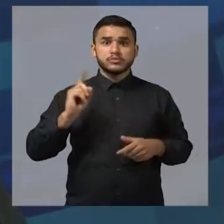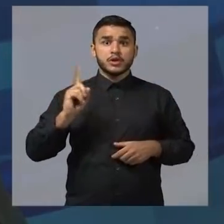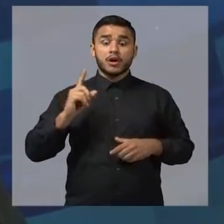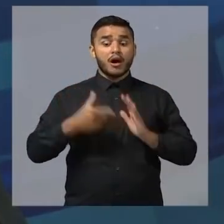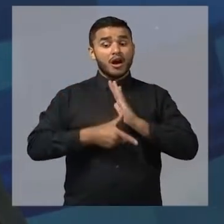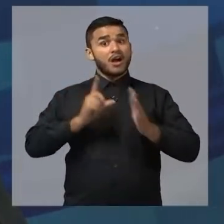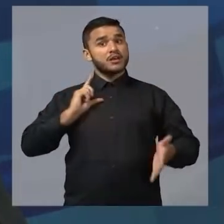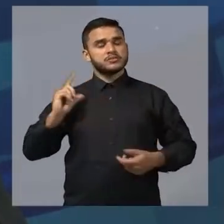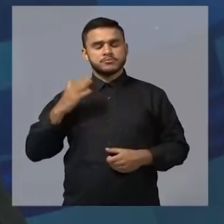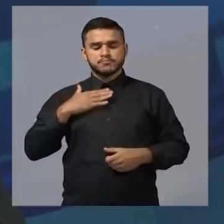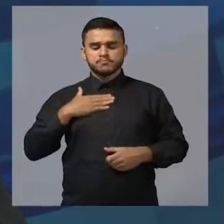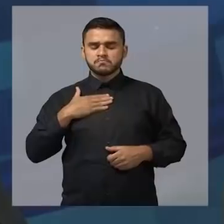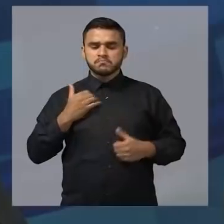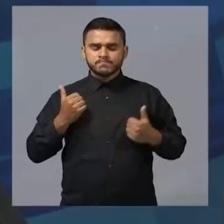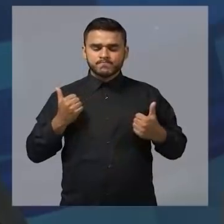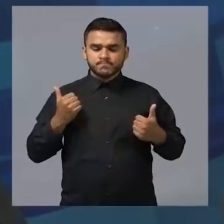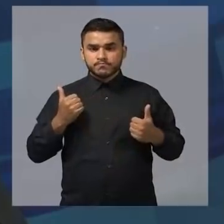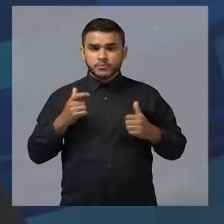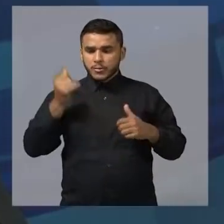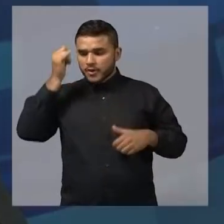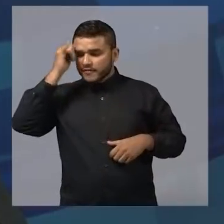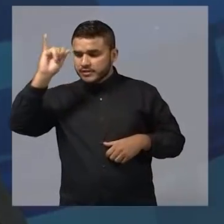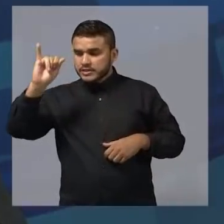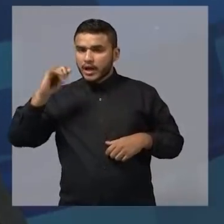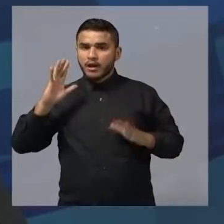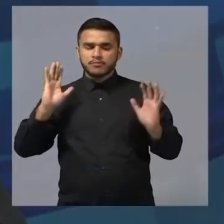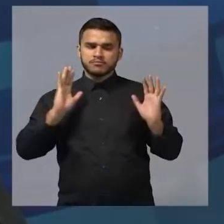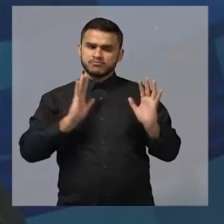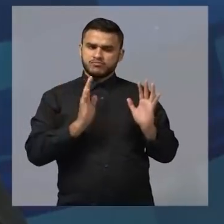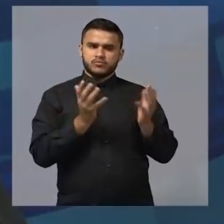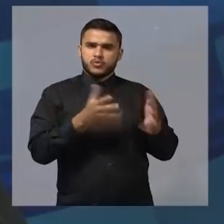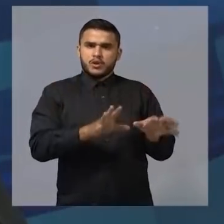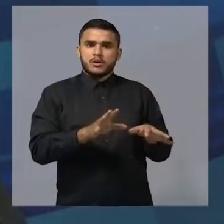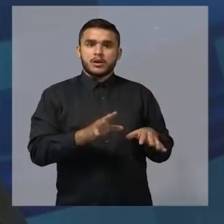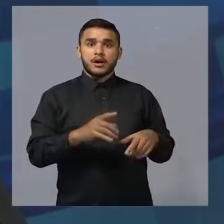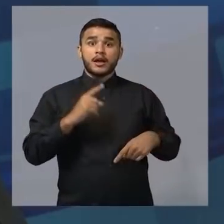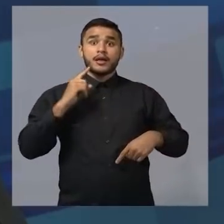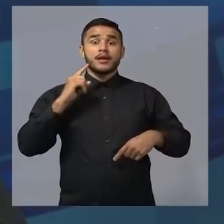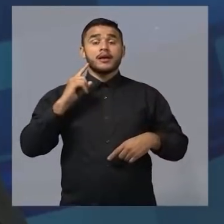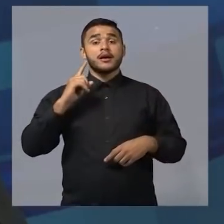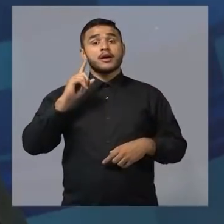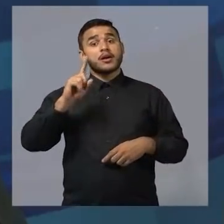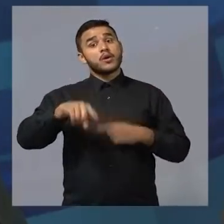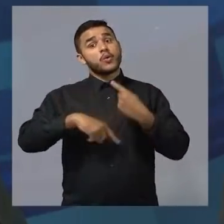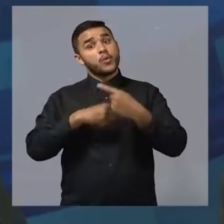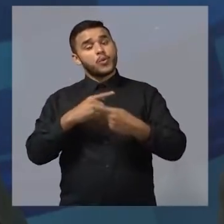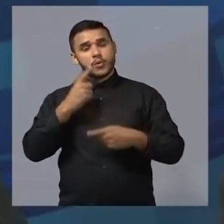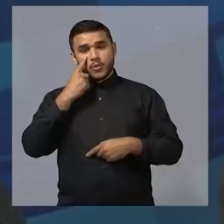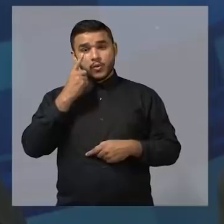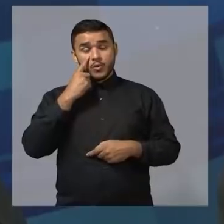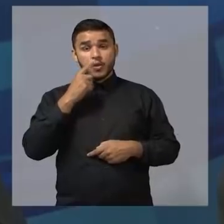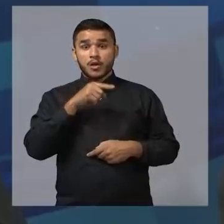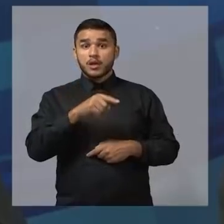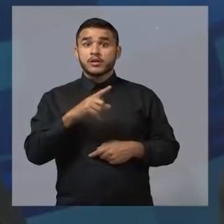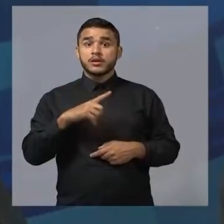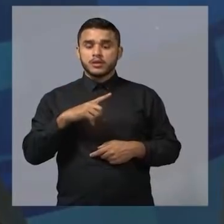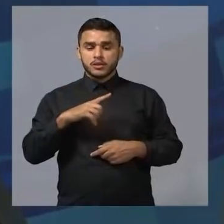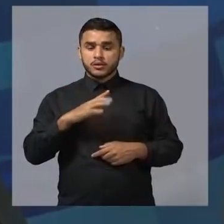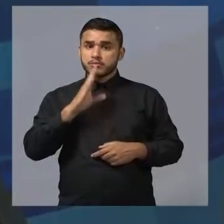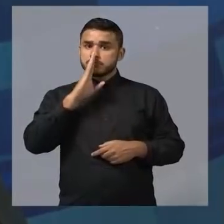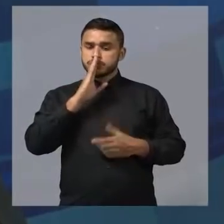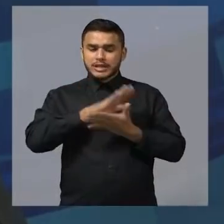Não tem relação com o fato de ele voltar ou não a delinquir. A prevenção primária é voltada para quem não delinquiu. É